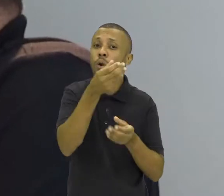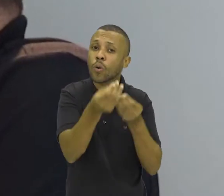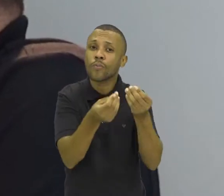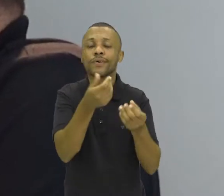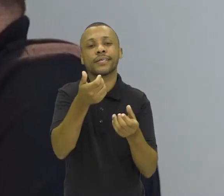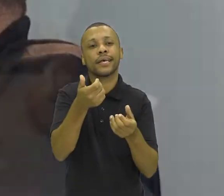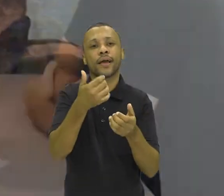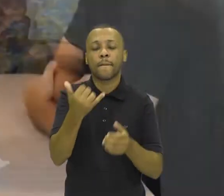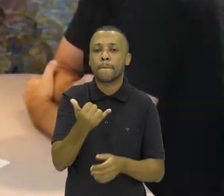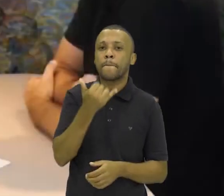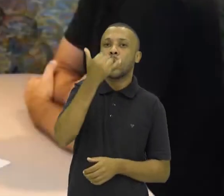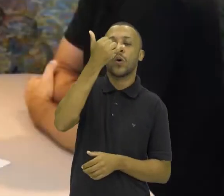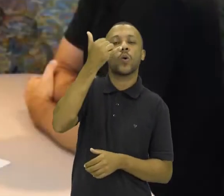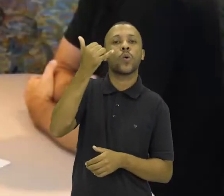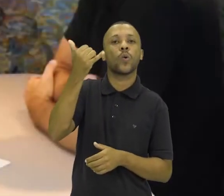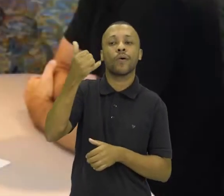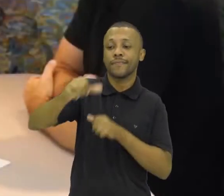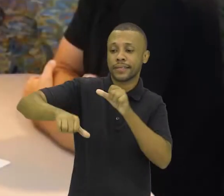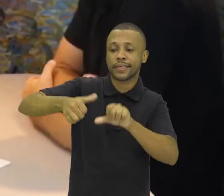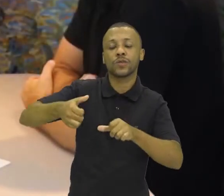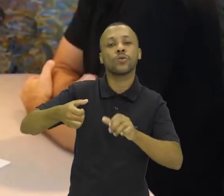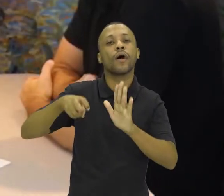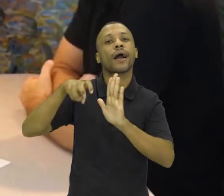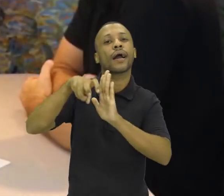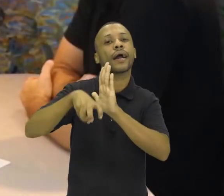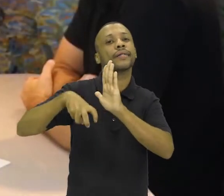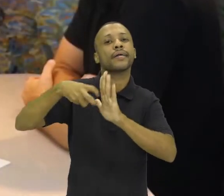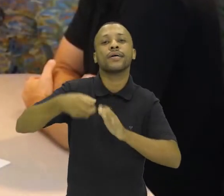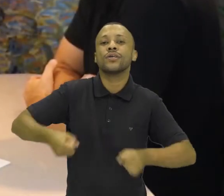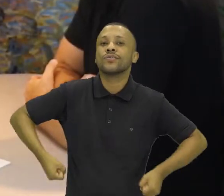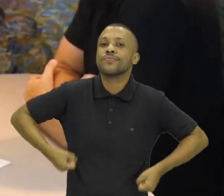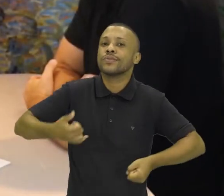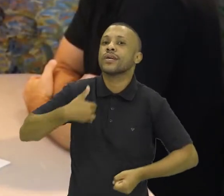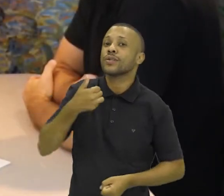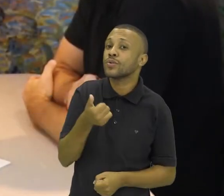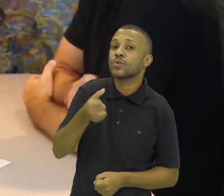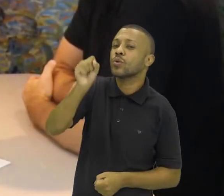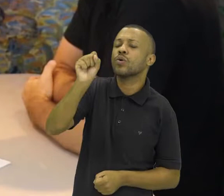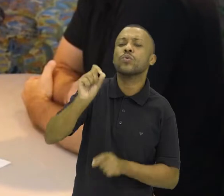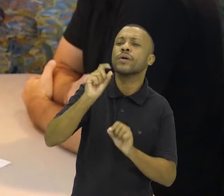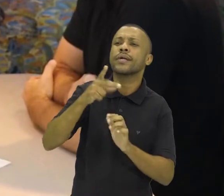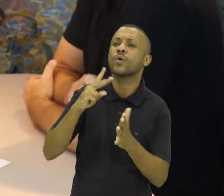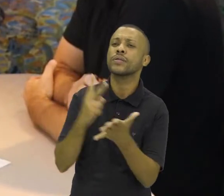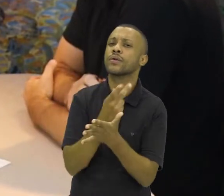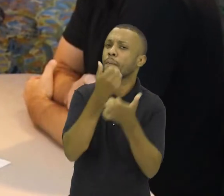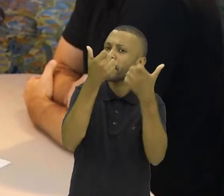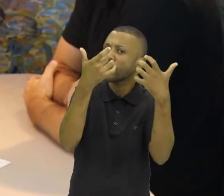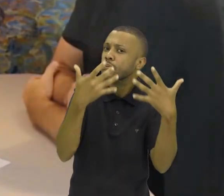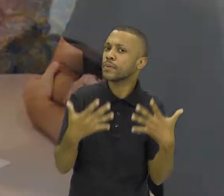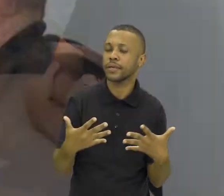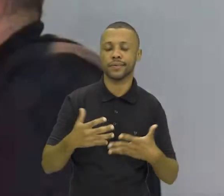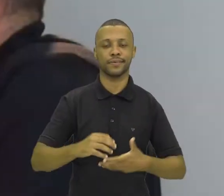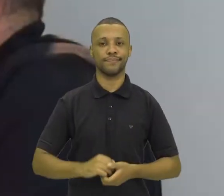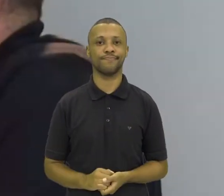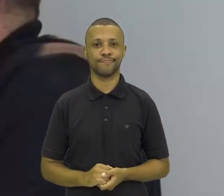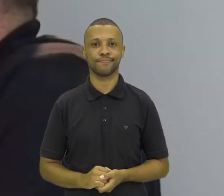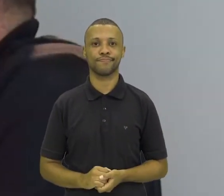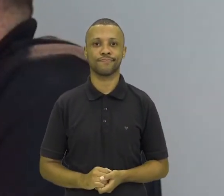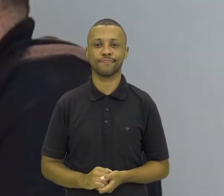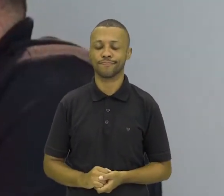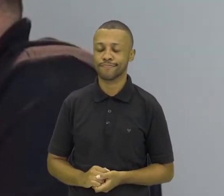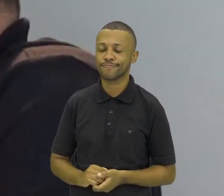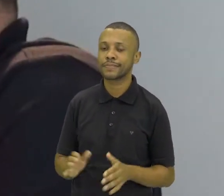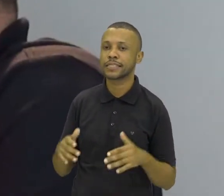tá? Você se tornou pessoa cadeirante aos 18 anos. Isso foi um acidente de trânsito? O que foi que aconteceu? Acidente de